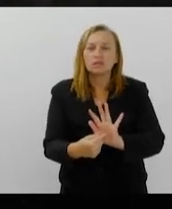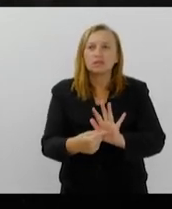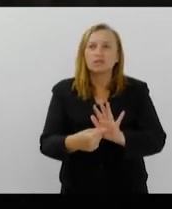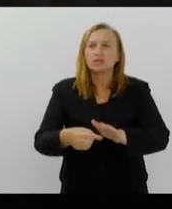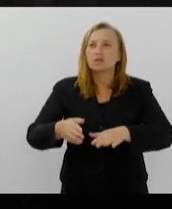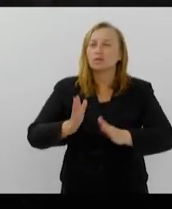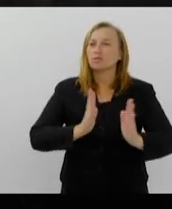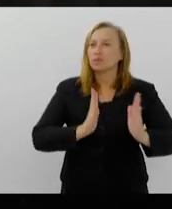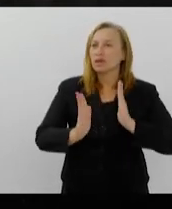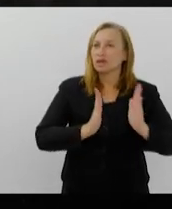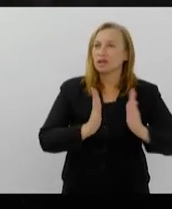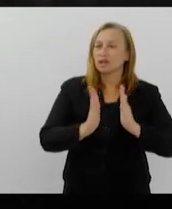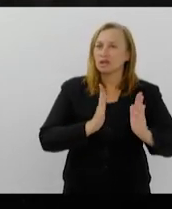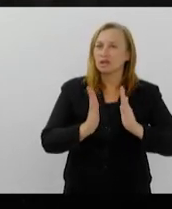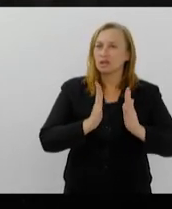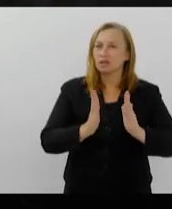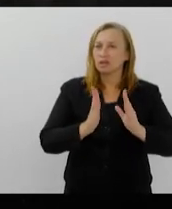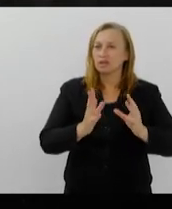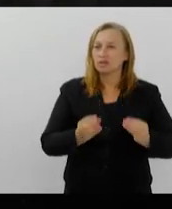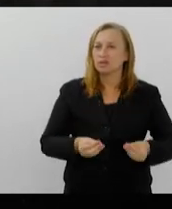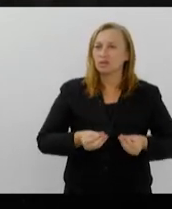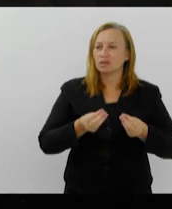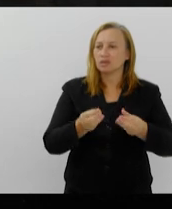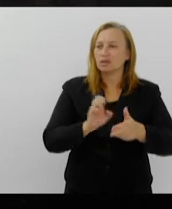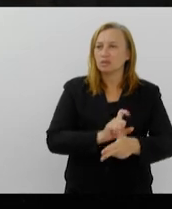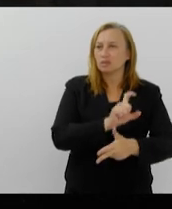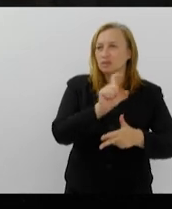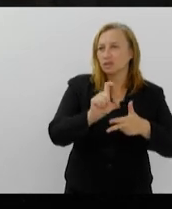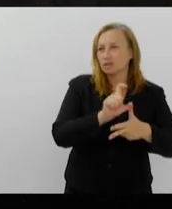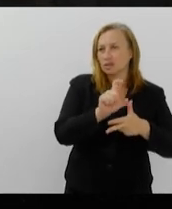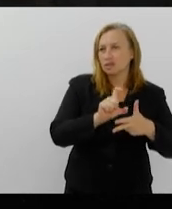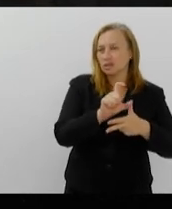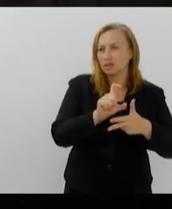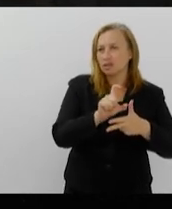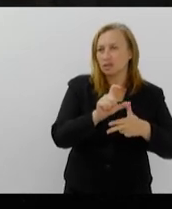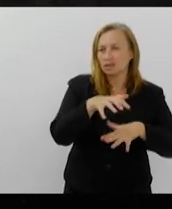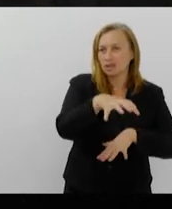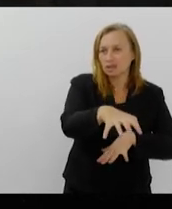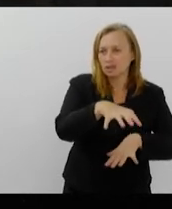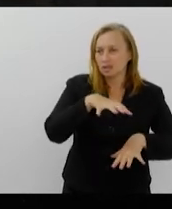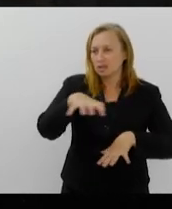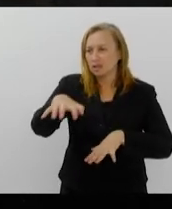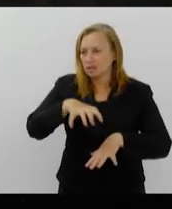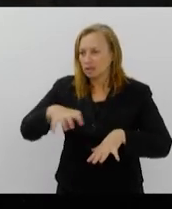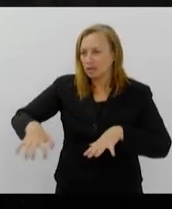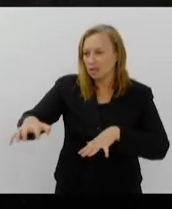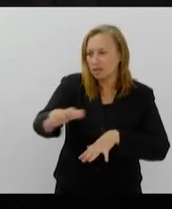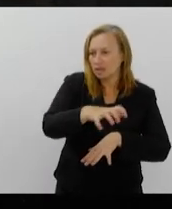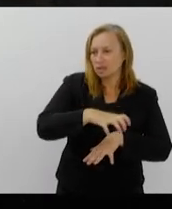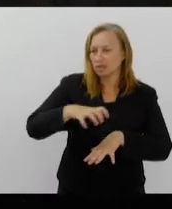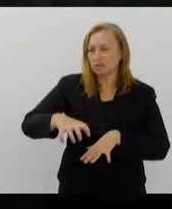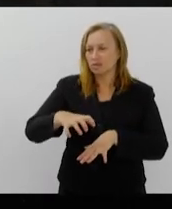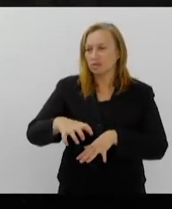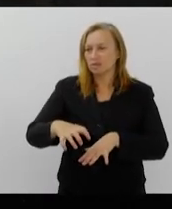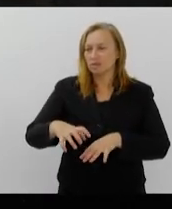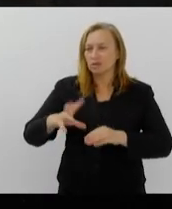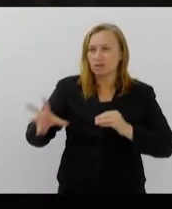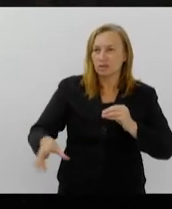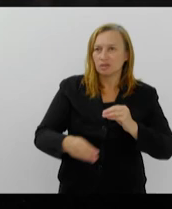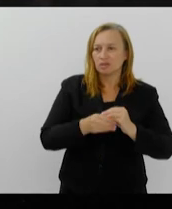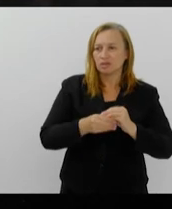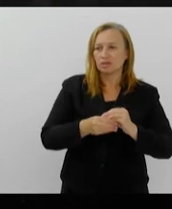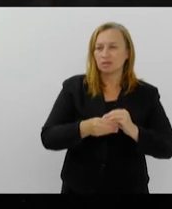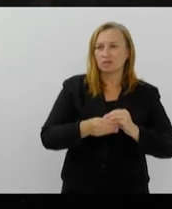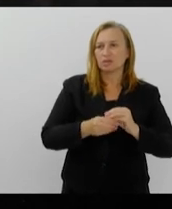entregas do Poder Executivo por região geográfica, o anexo 4, e